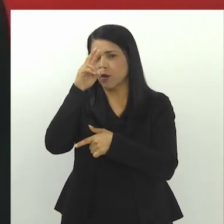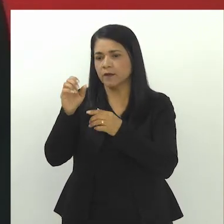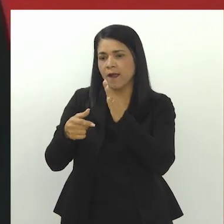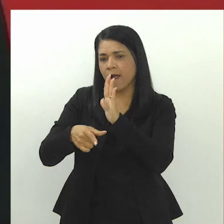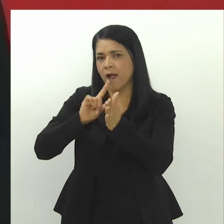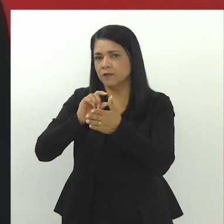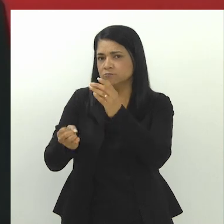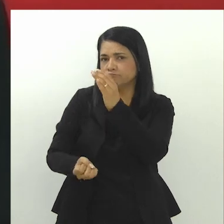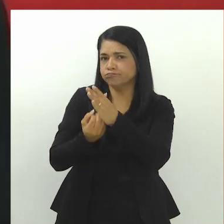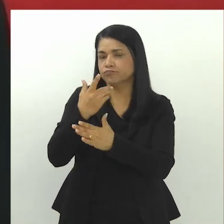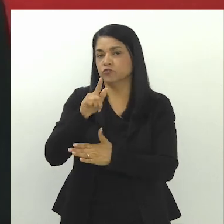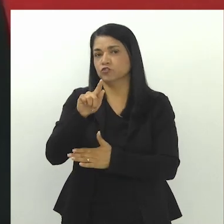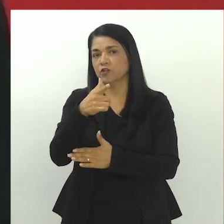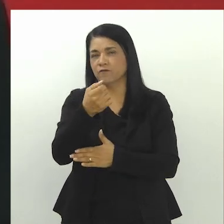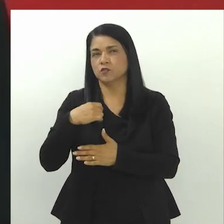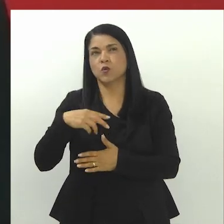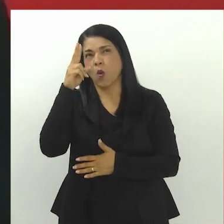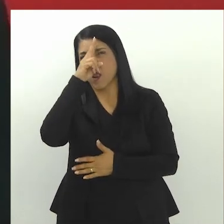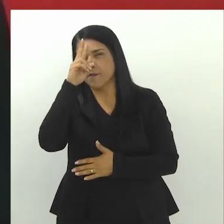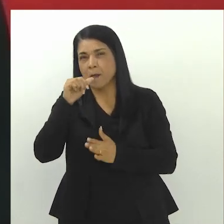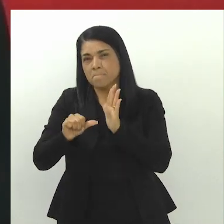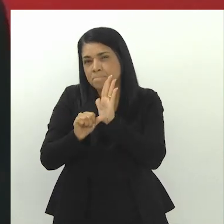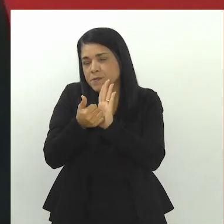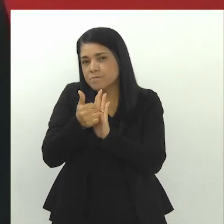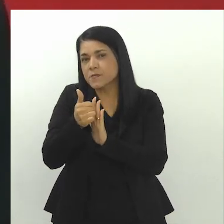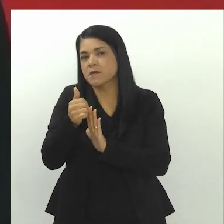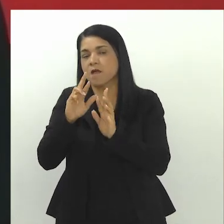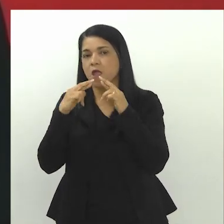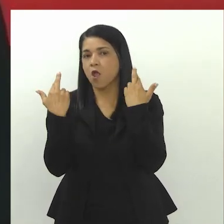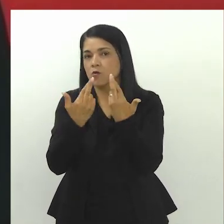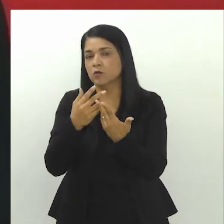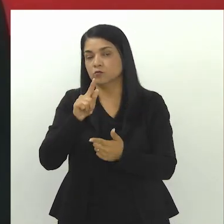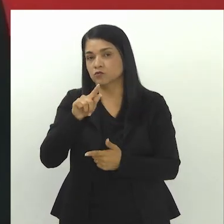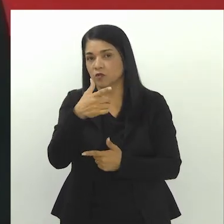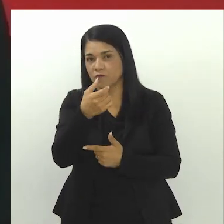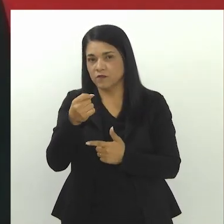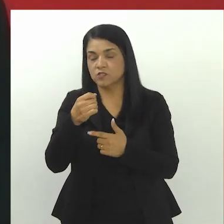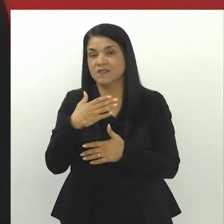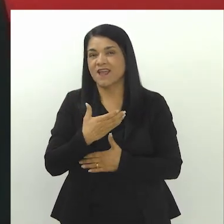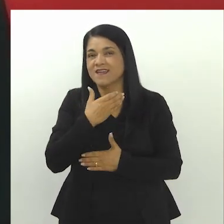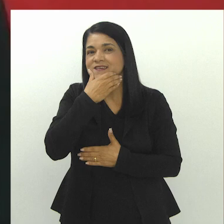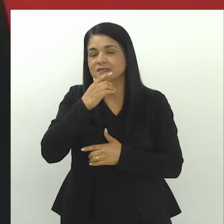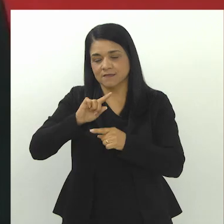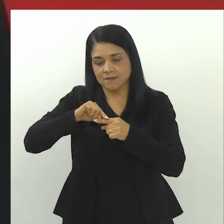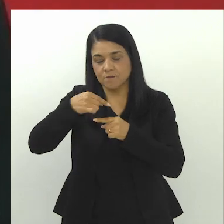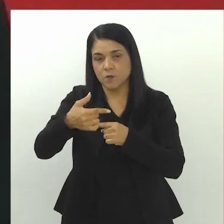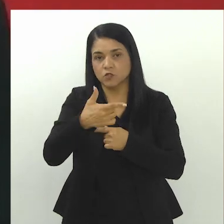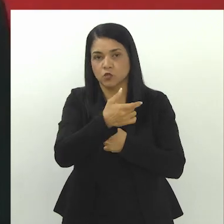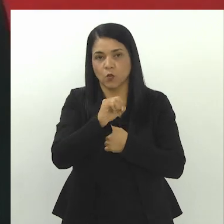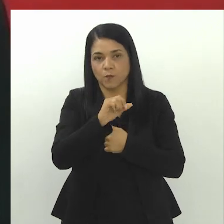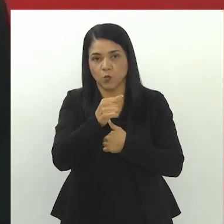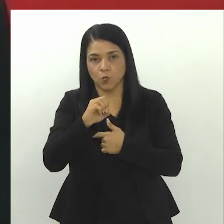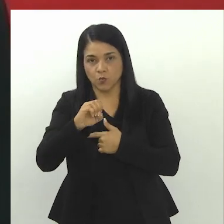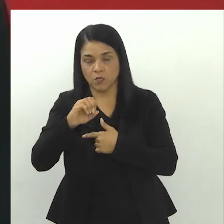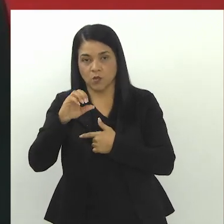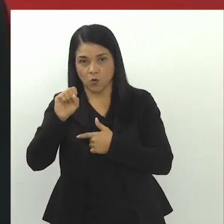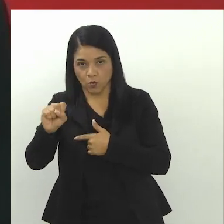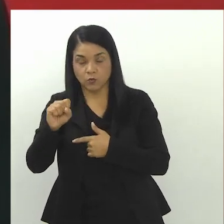do G20. Me lembro que na primeira reunião do G20, depois da grande crise mundial de 2008, o ministro